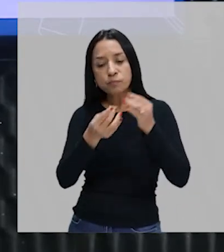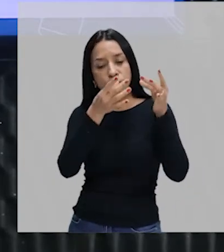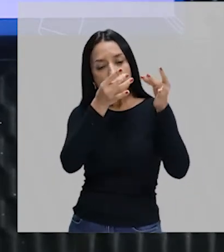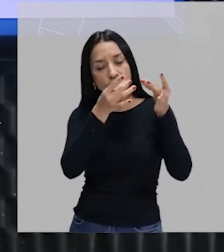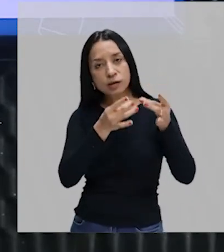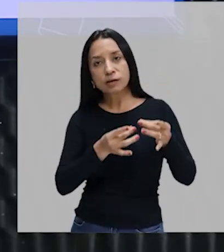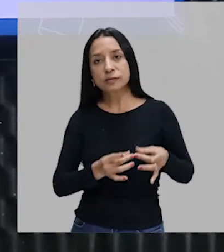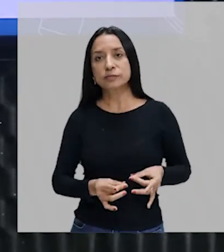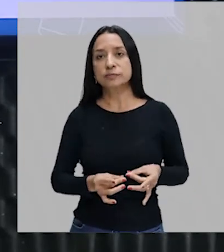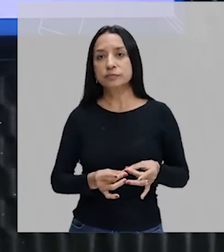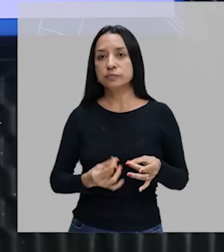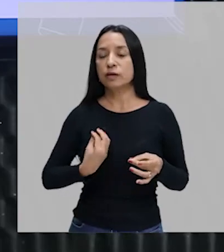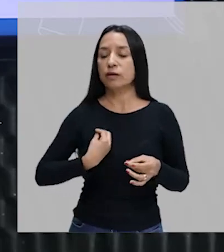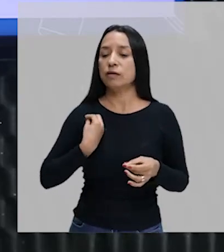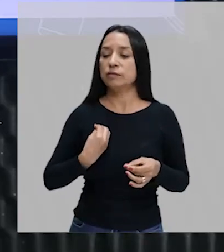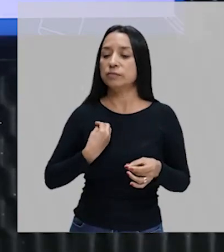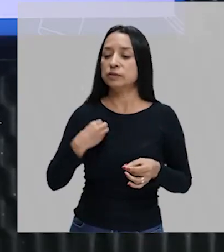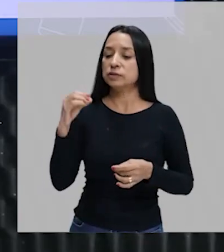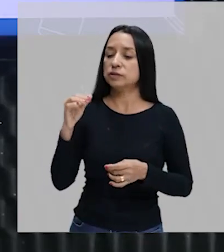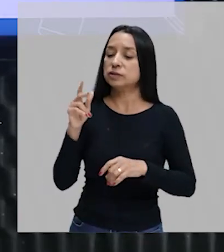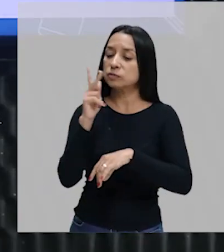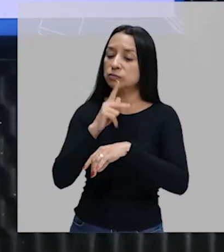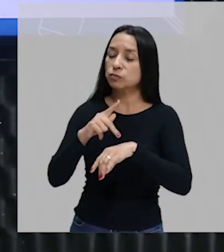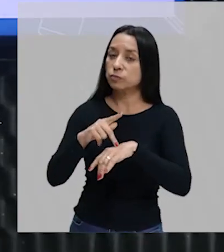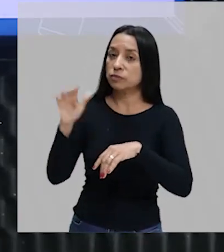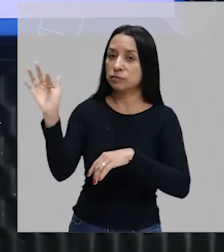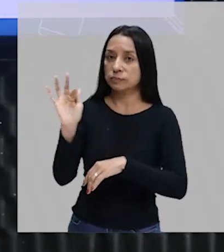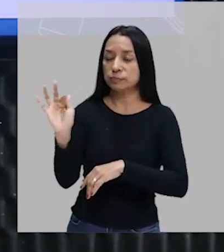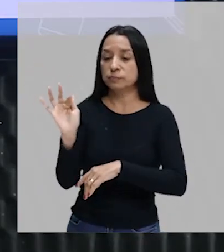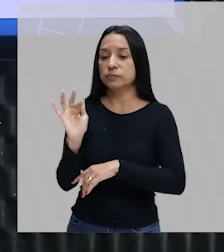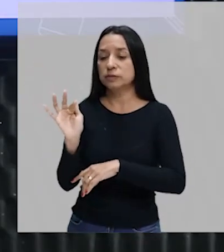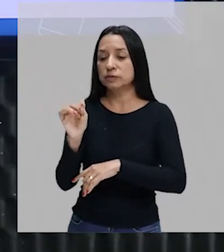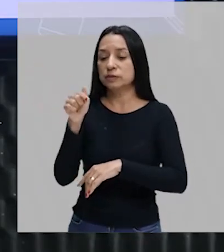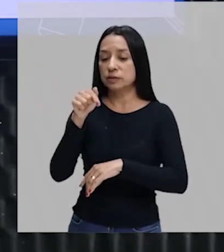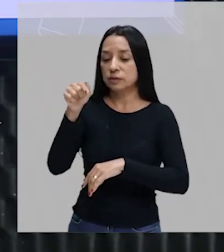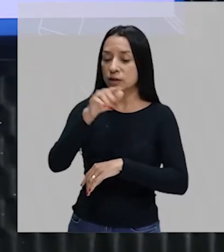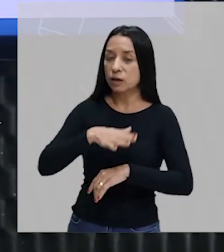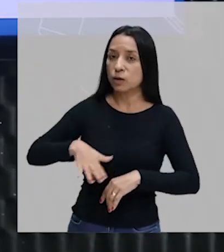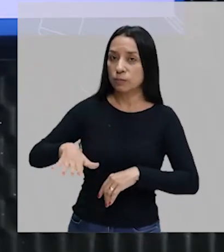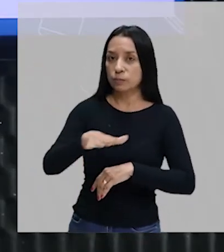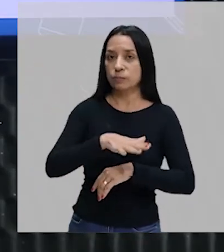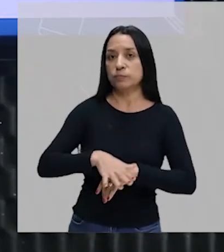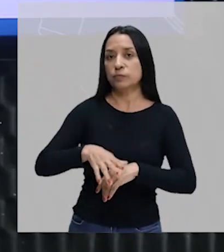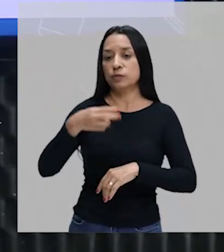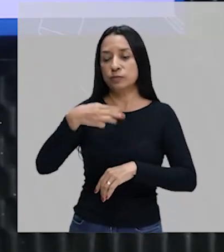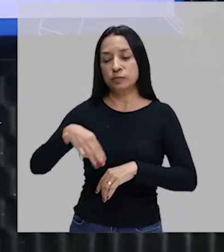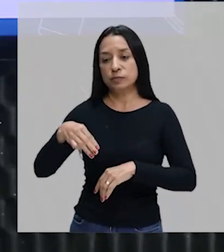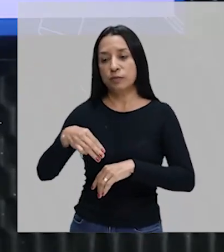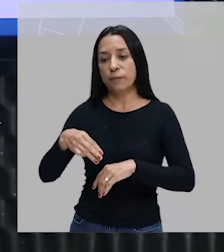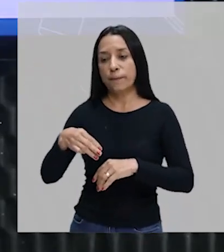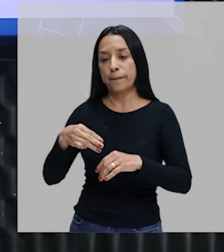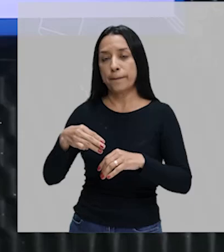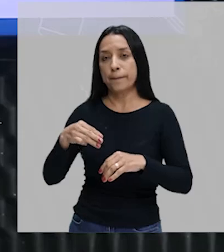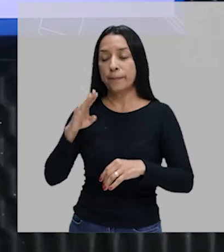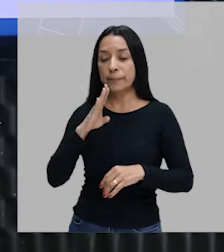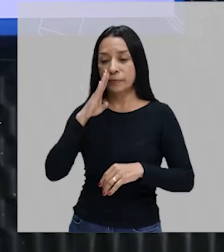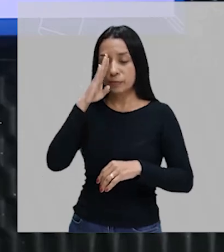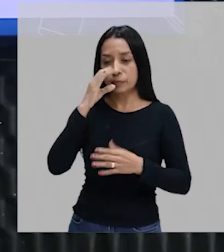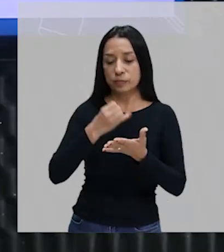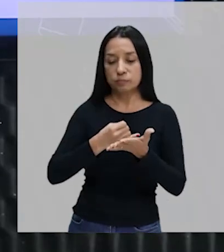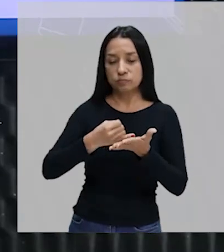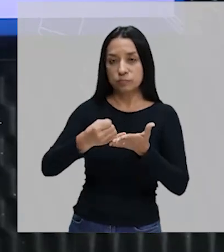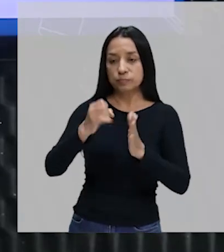detalhada a presença francesa no território maranhense, principalmente ali no começo do século